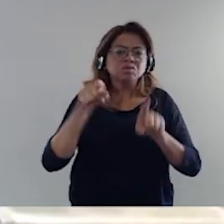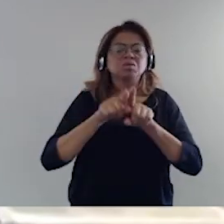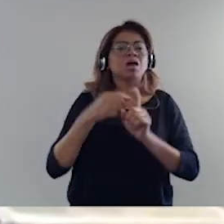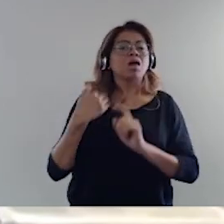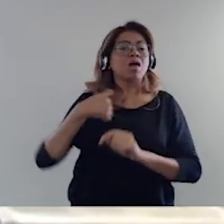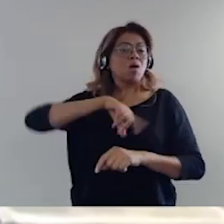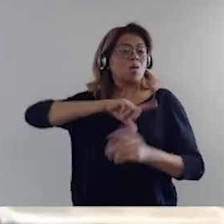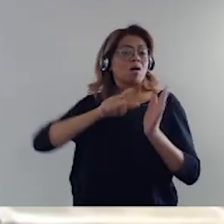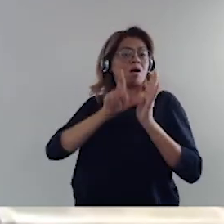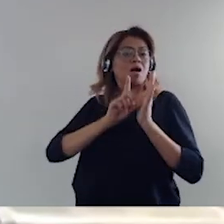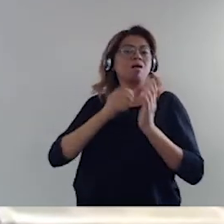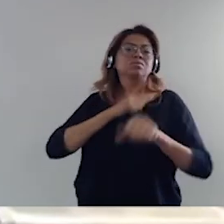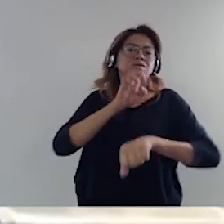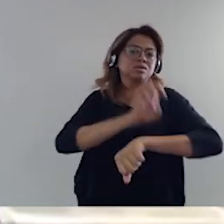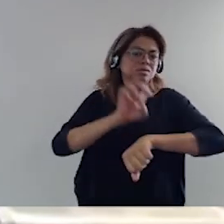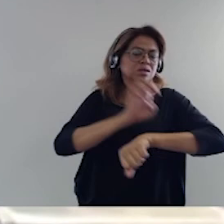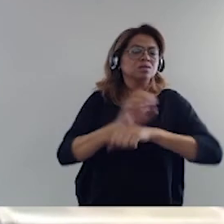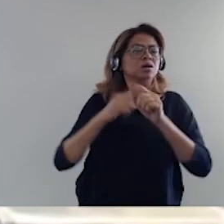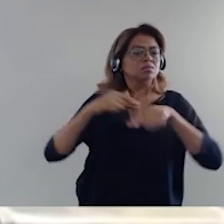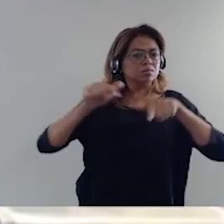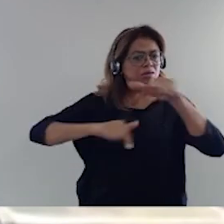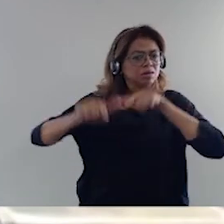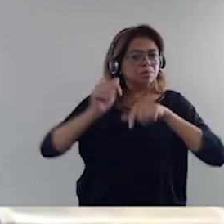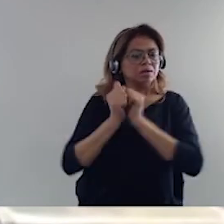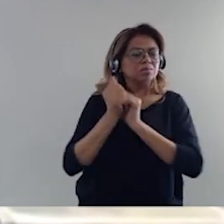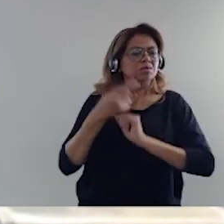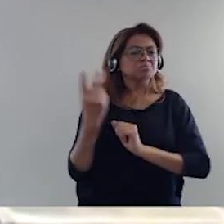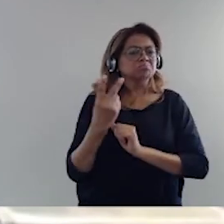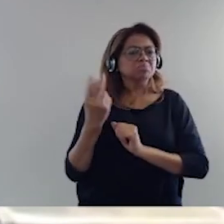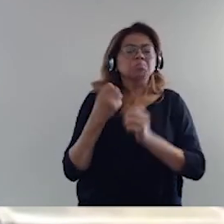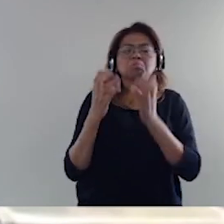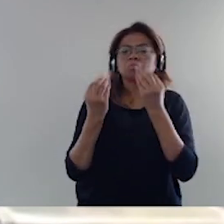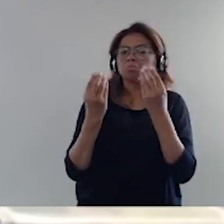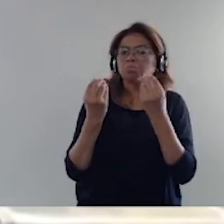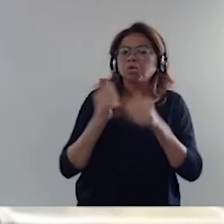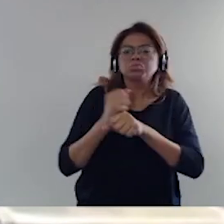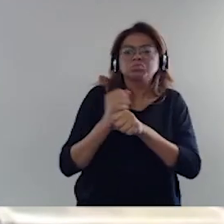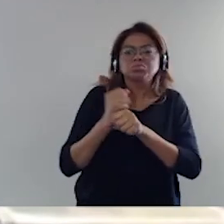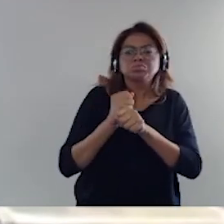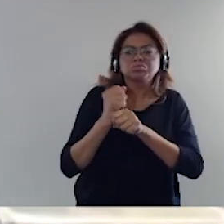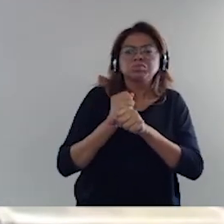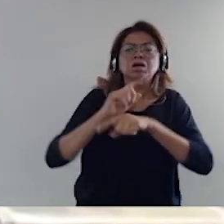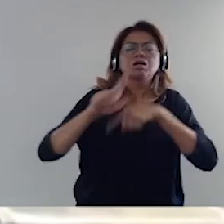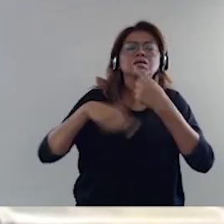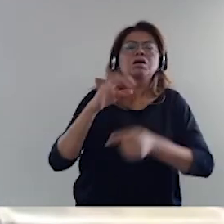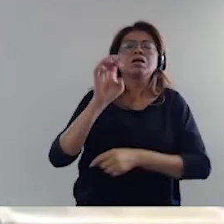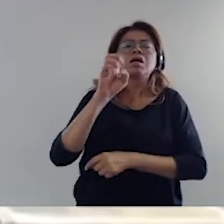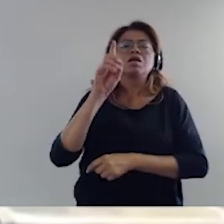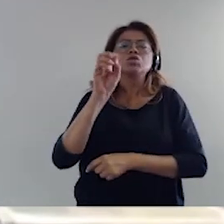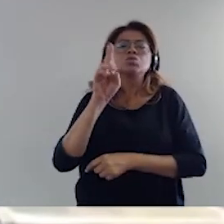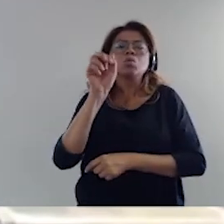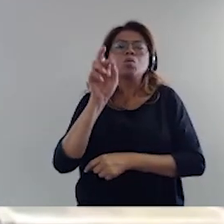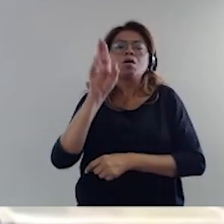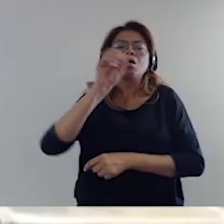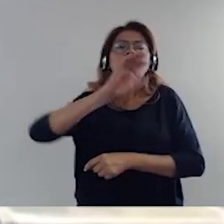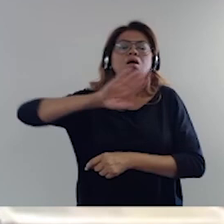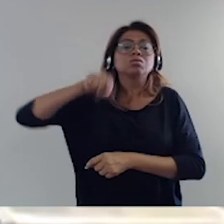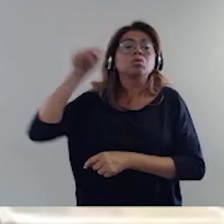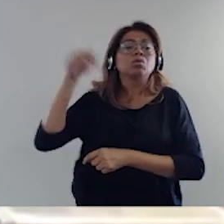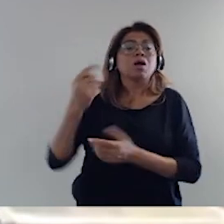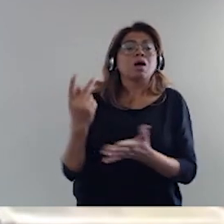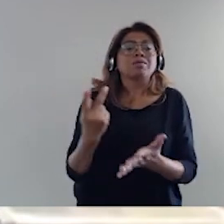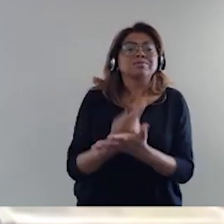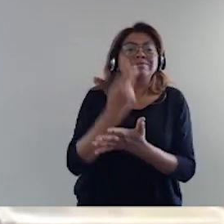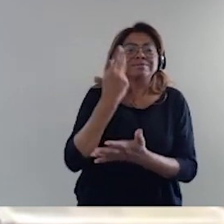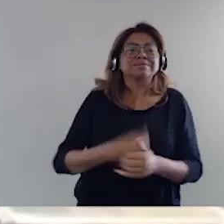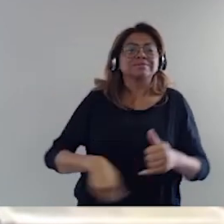da minha vida, trabalhei com eles muitos anos, inclusive quando o Eduardo sofreu o atentado na Ordem dos